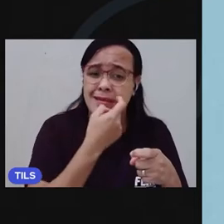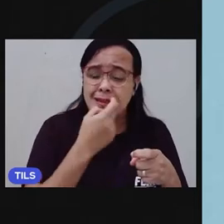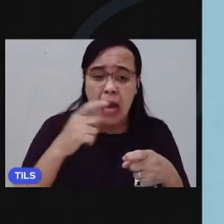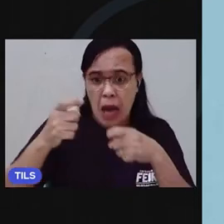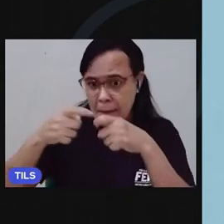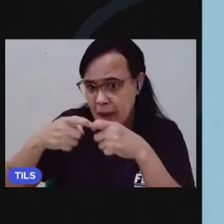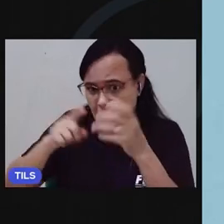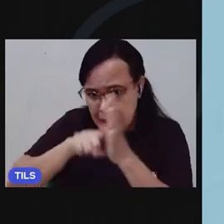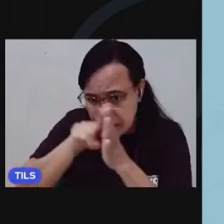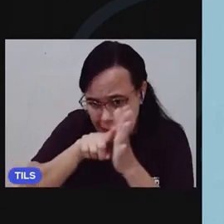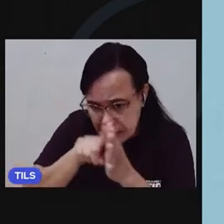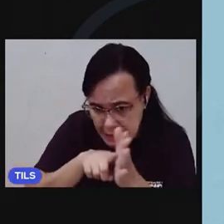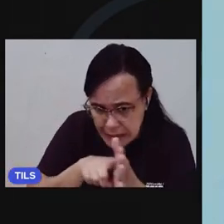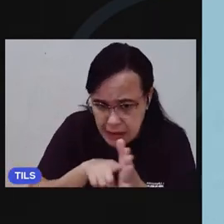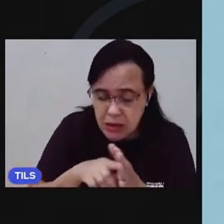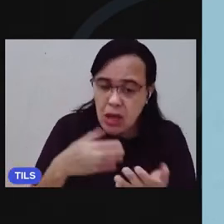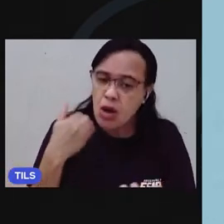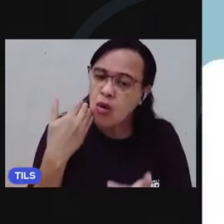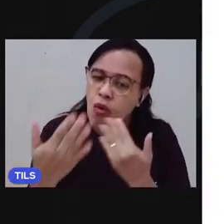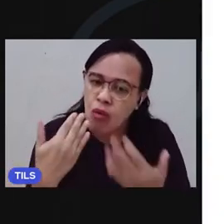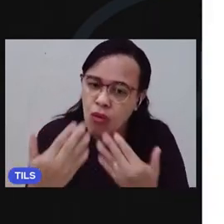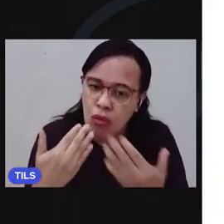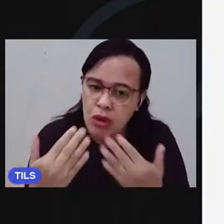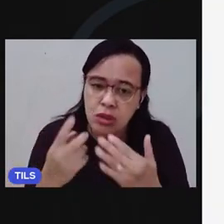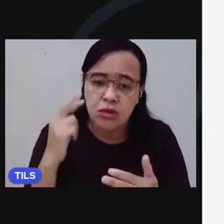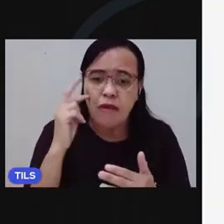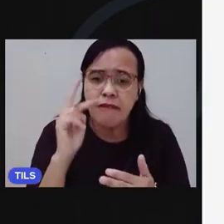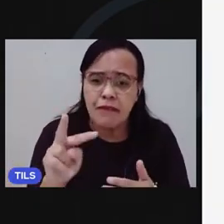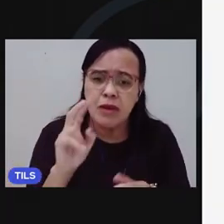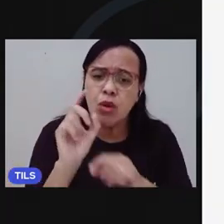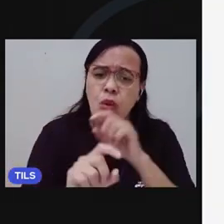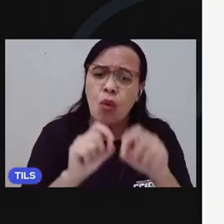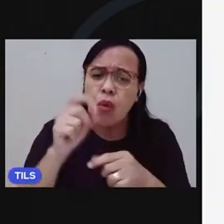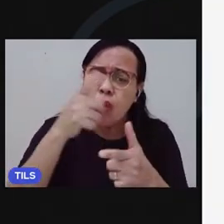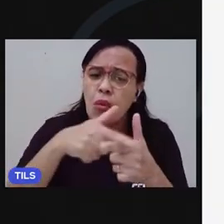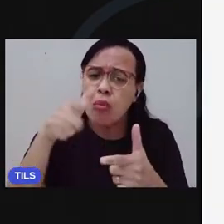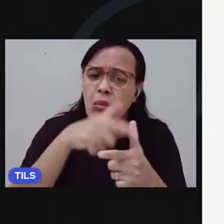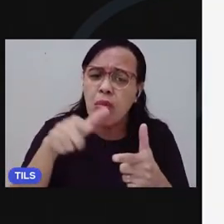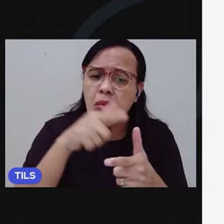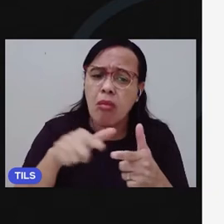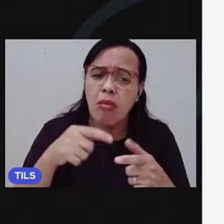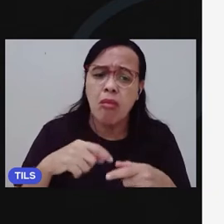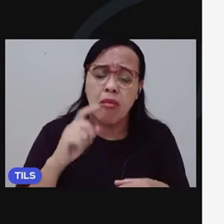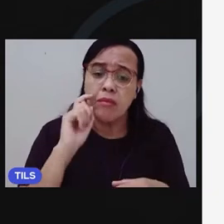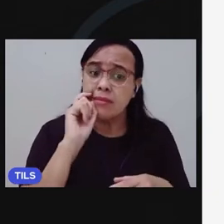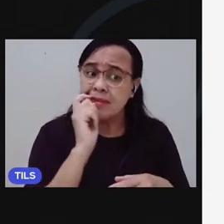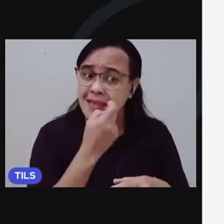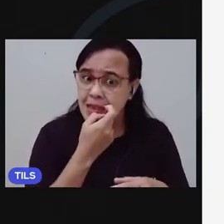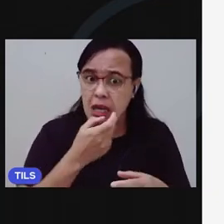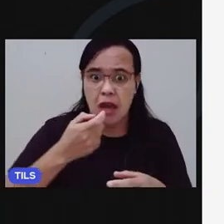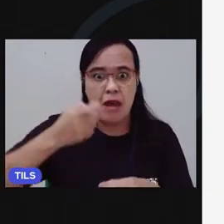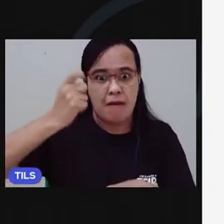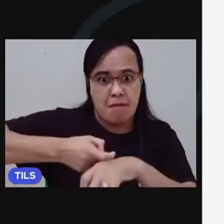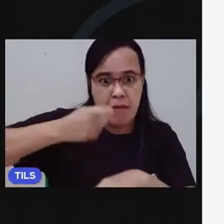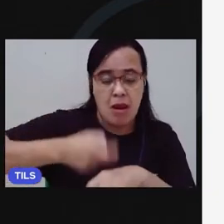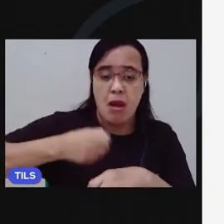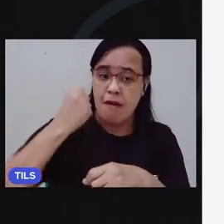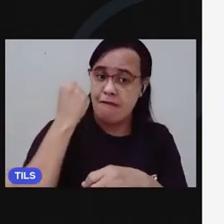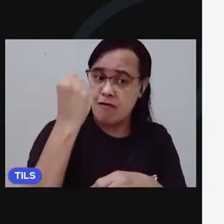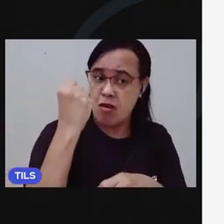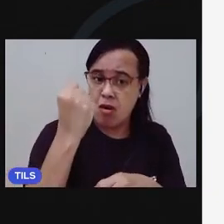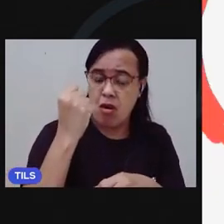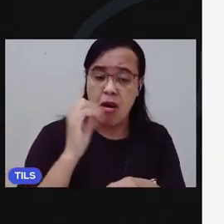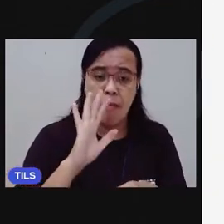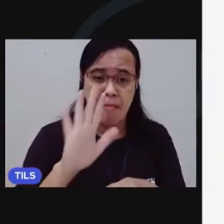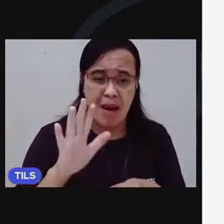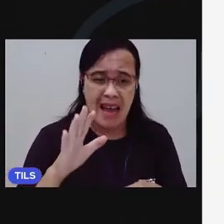examinou, conversou com ela e logo viu o problema. Nossos dentes são muito fortes, ela falou. Mas quando